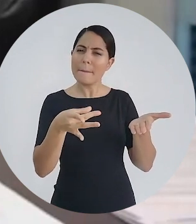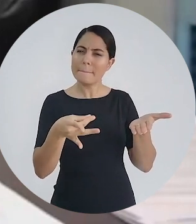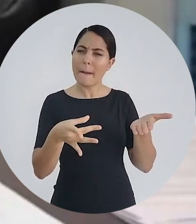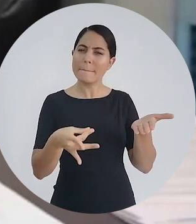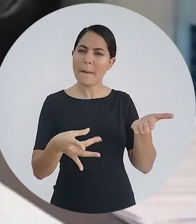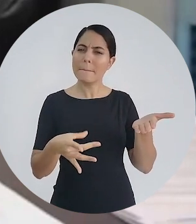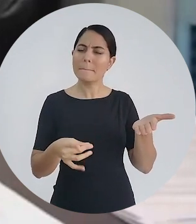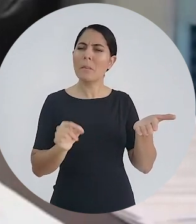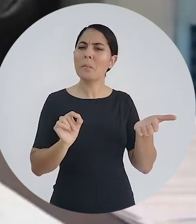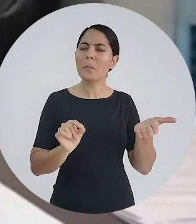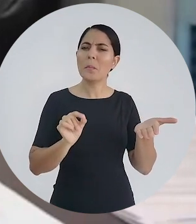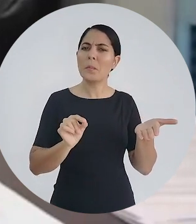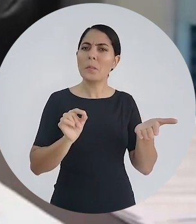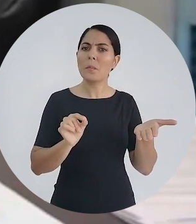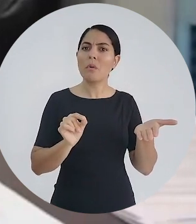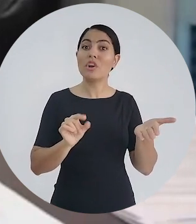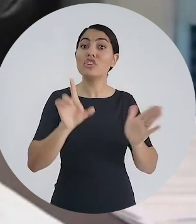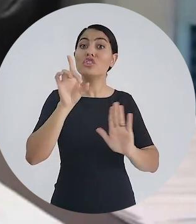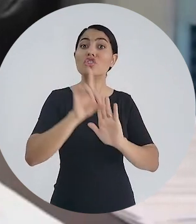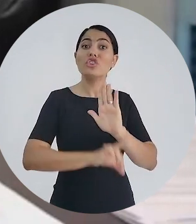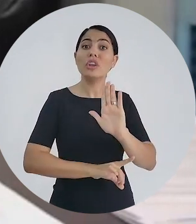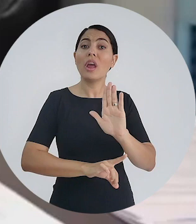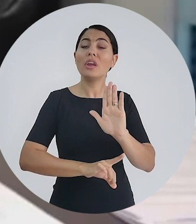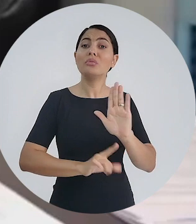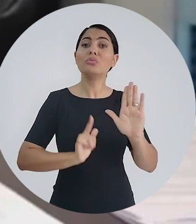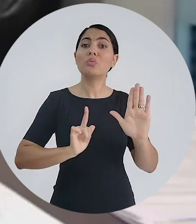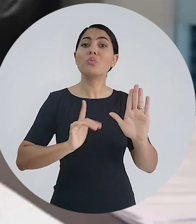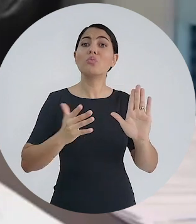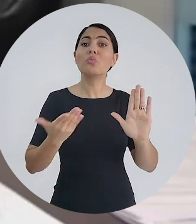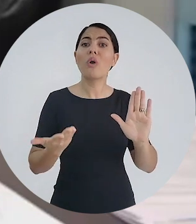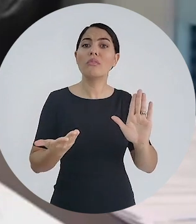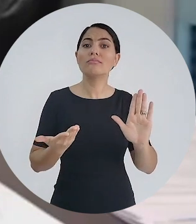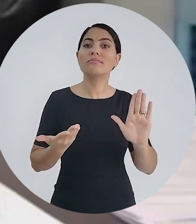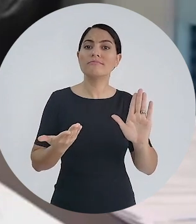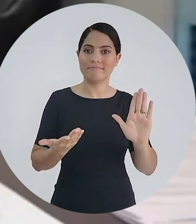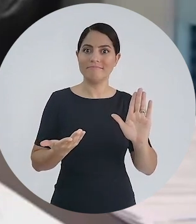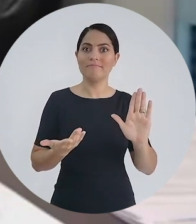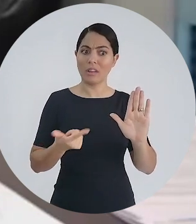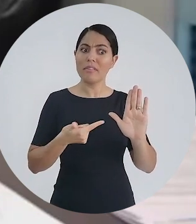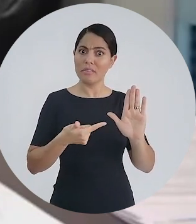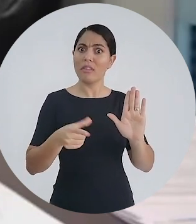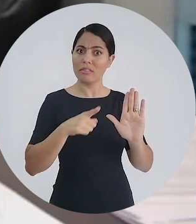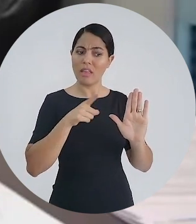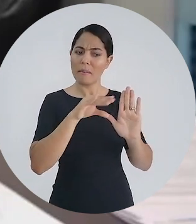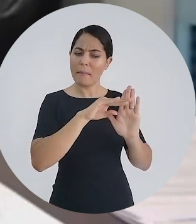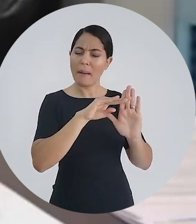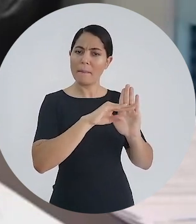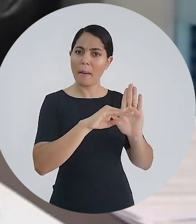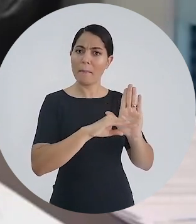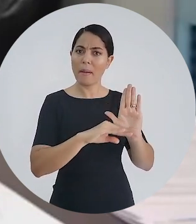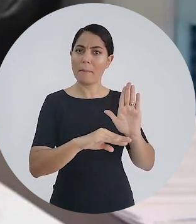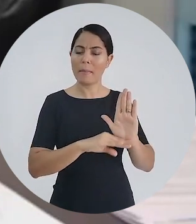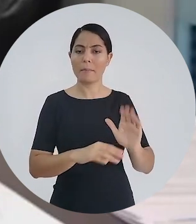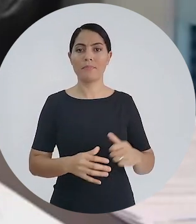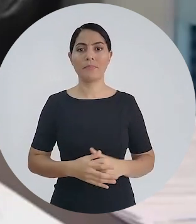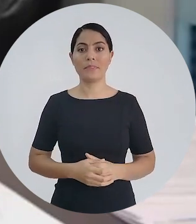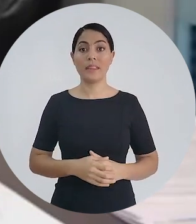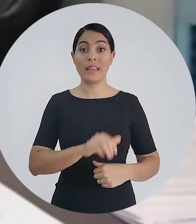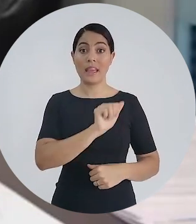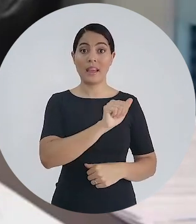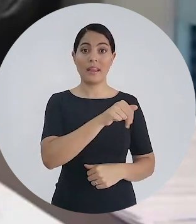as disposições de qual a cobertura ele tem direito. E a ANS, em regra